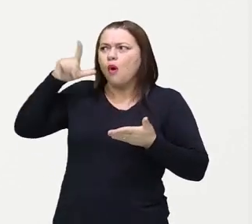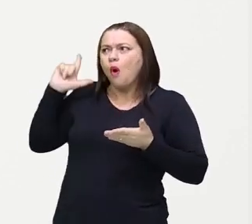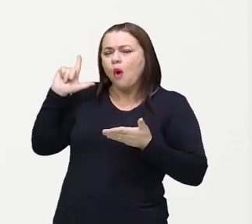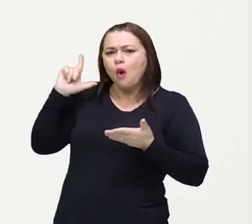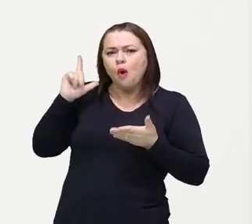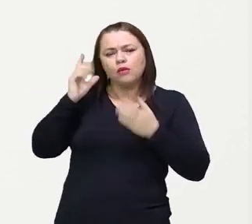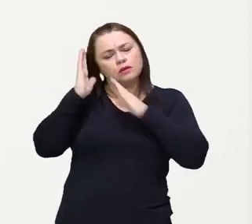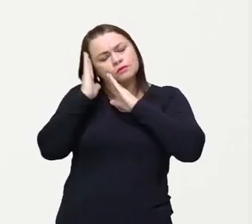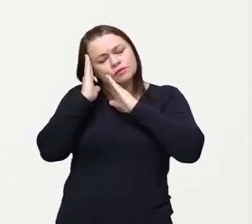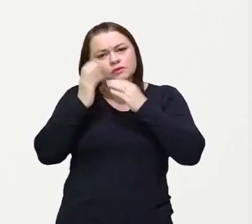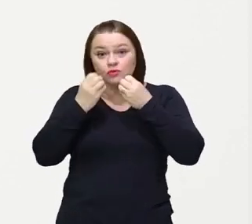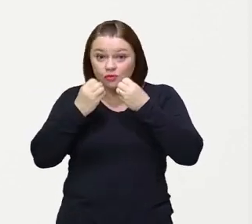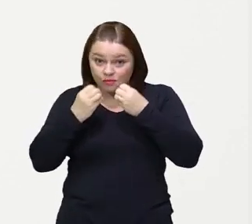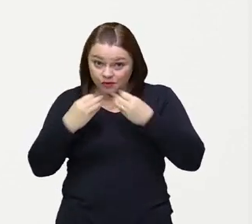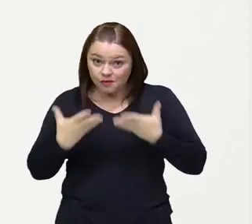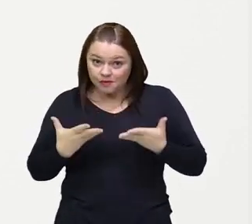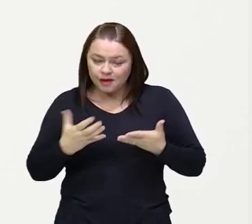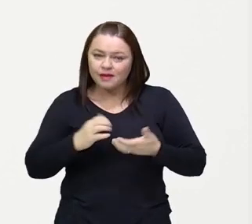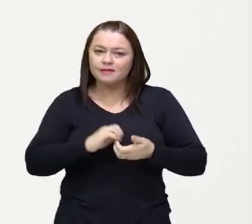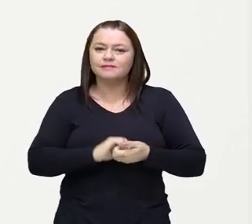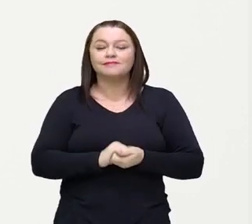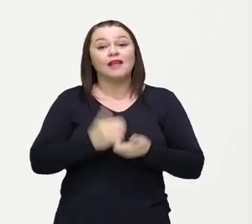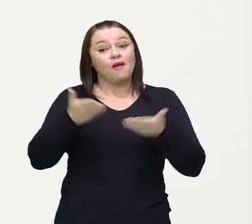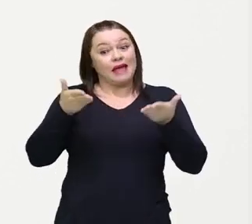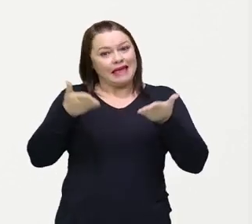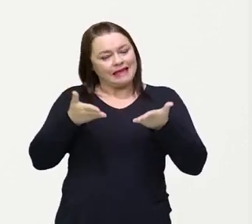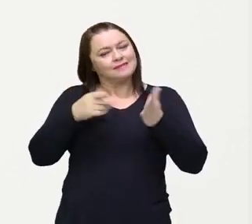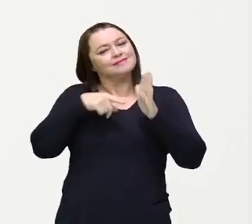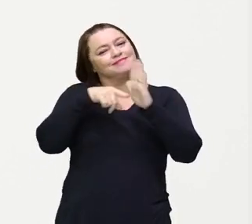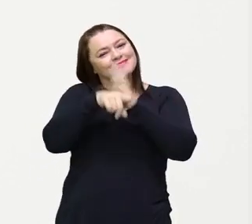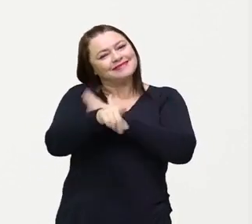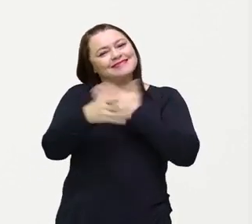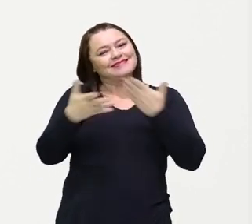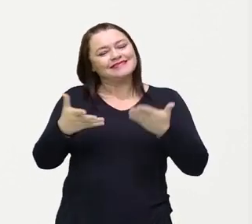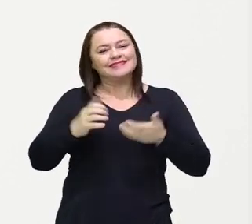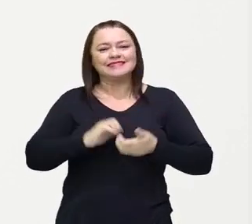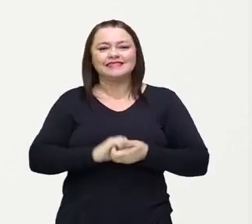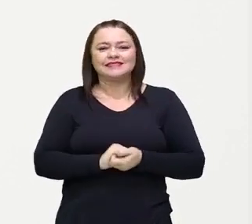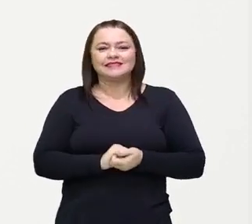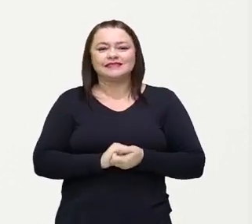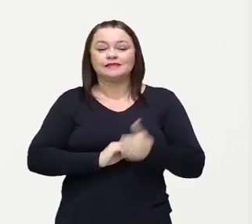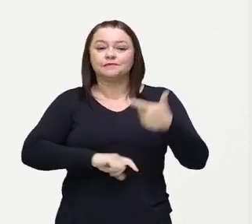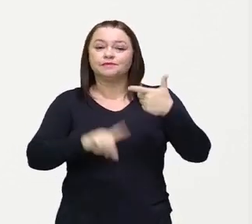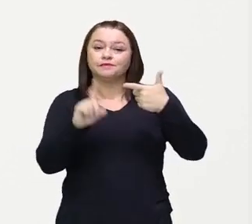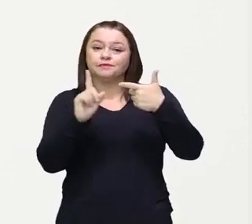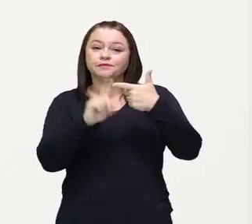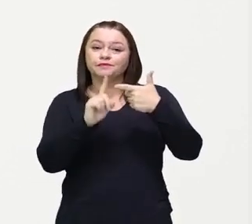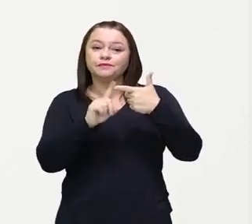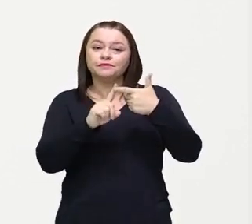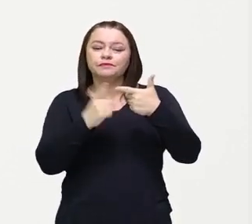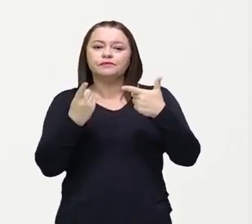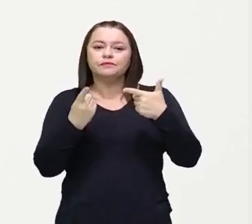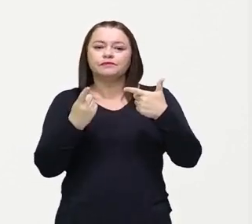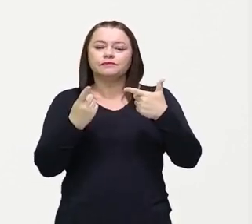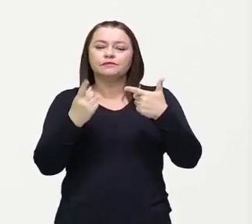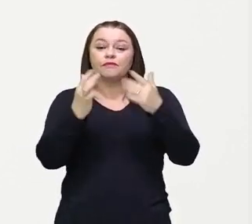ontem? Ok? Então, essa é a pergunta. Aqui embaixo, ó,